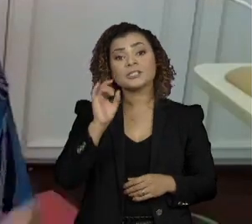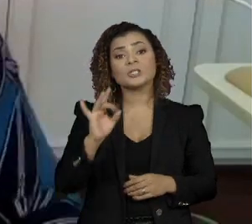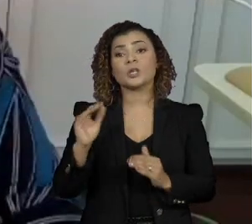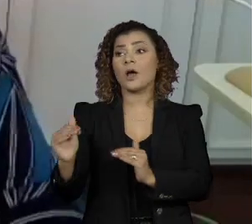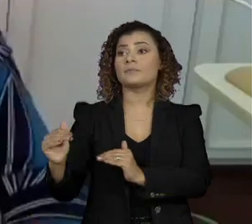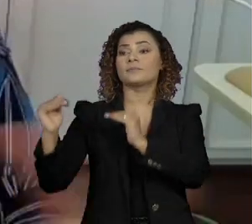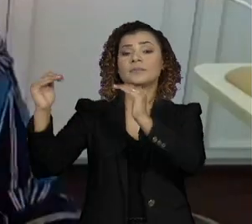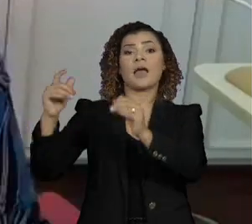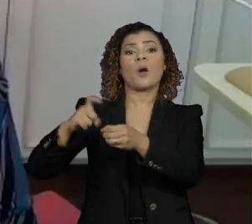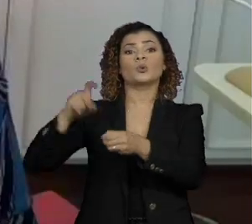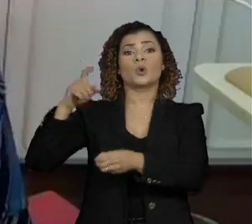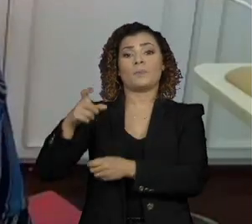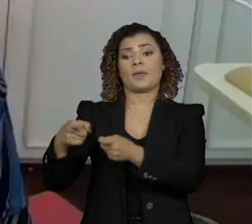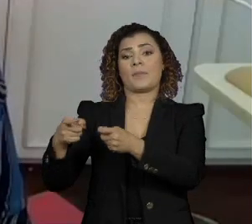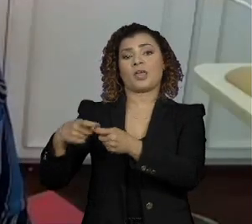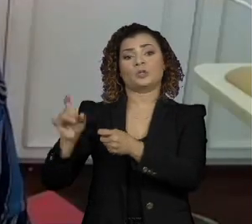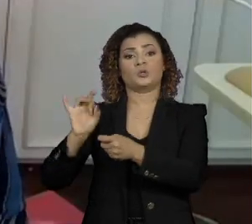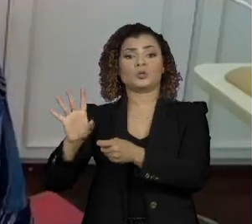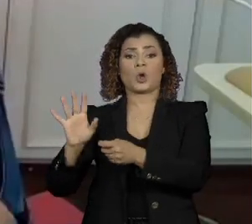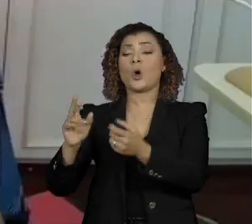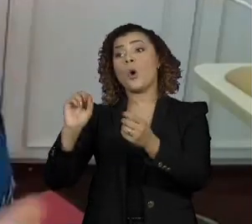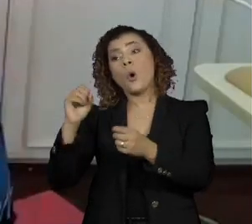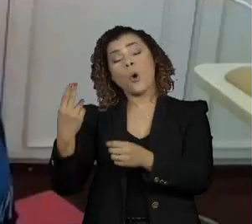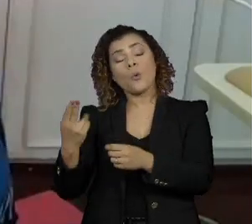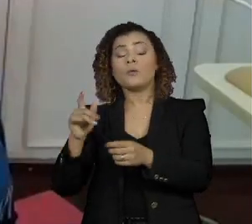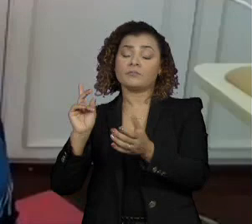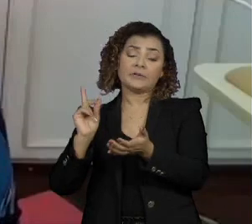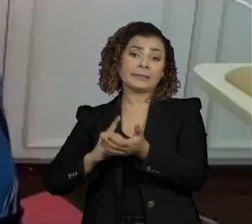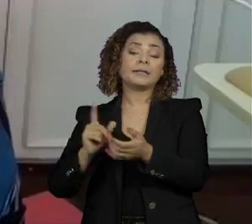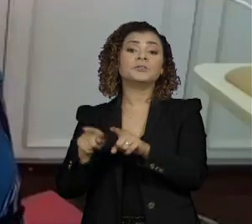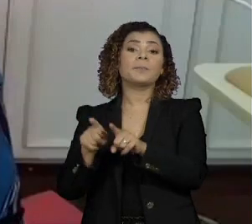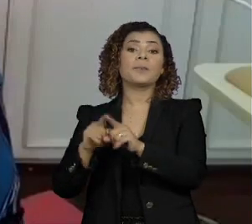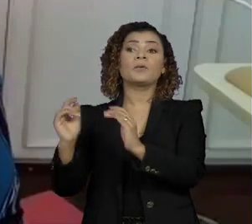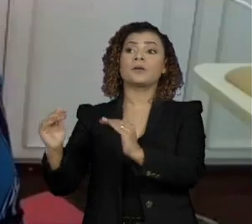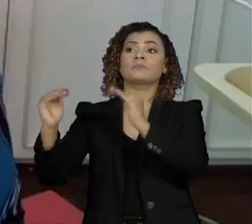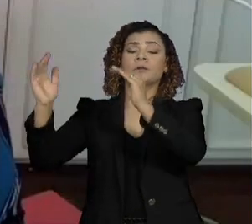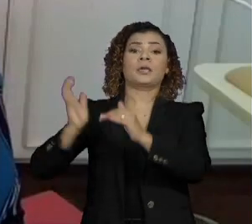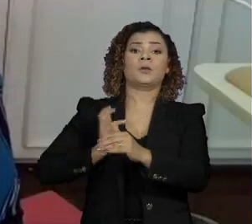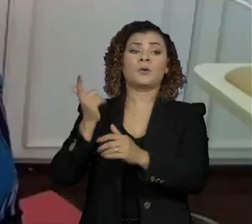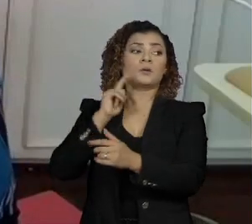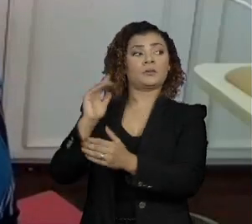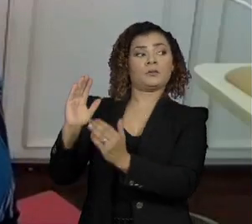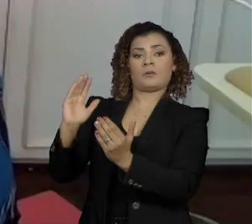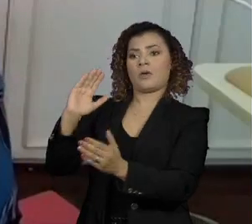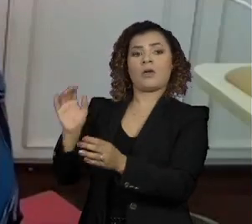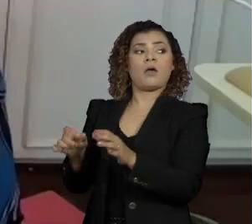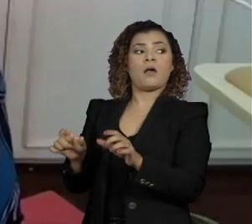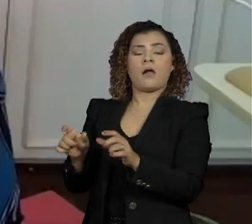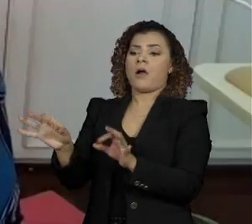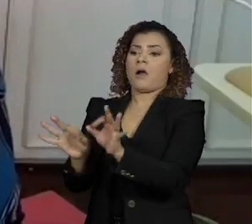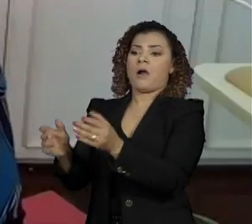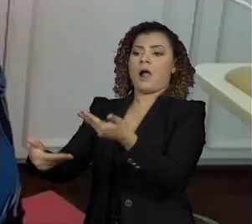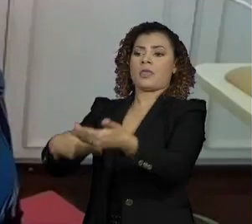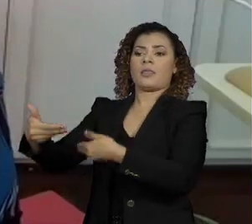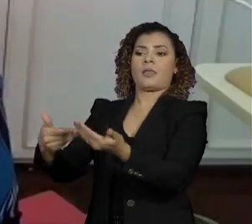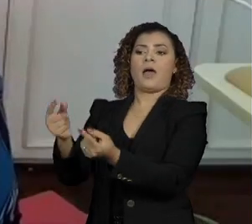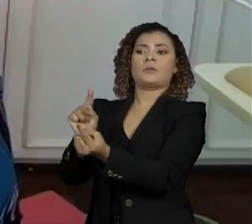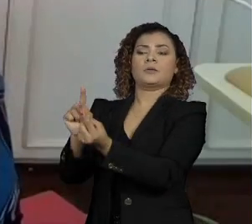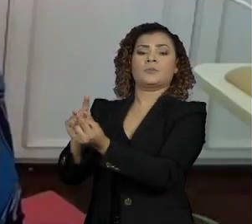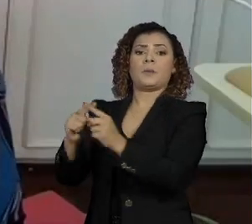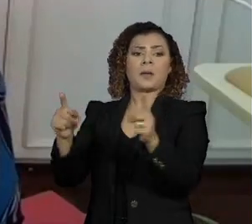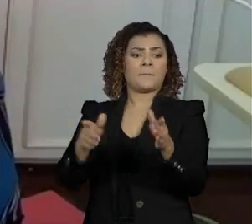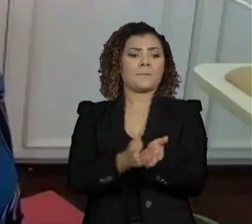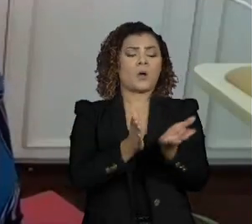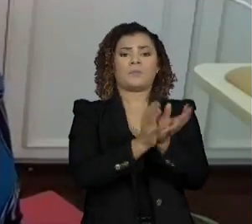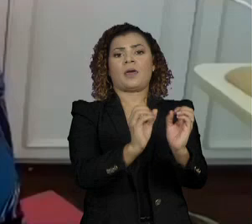do médico, cada um faz o que quiser, né? É essa a situação. A desconfiança das autoridades sanitárias compromete os nossos